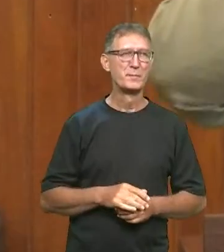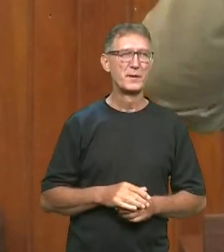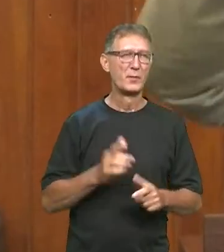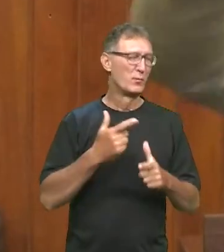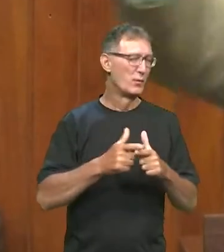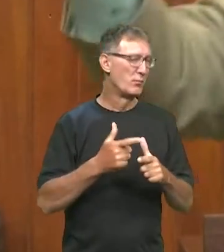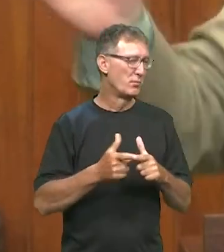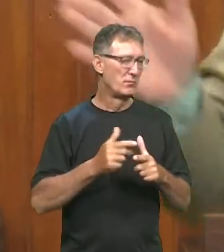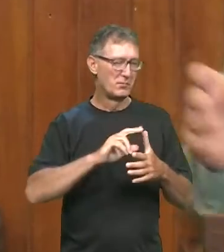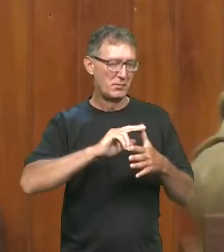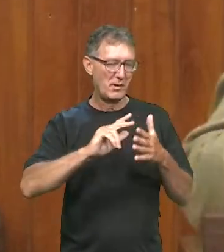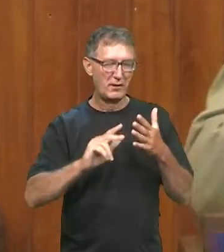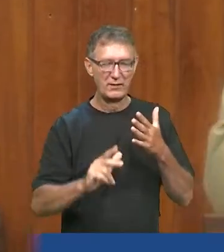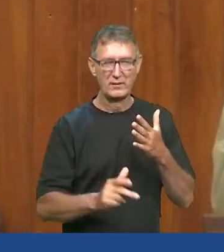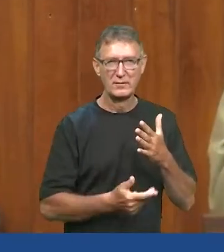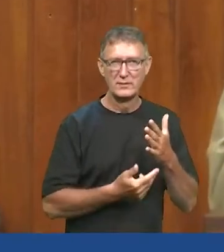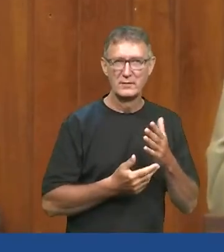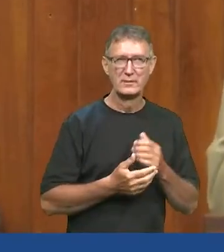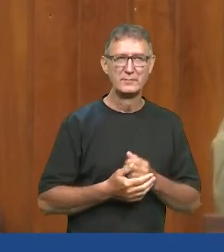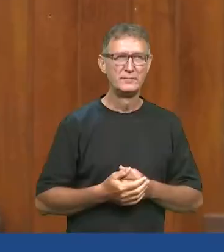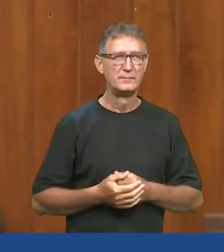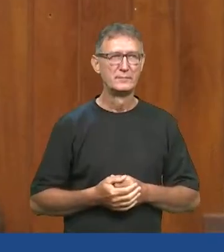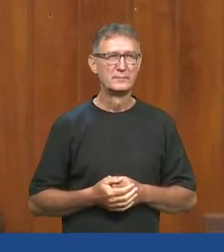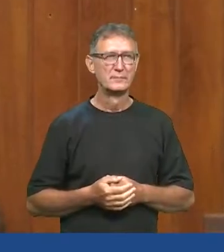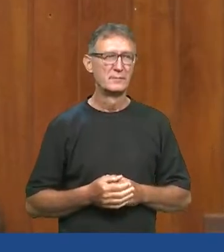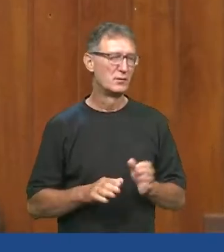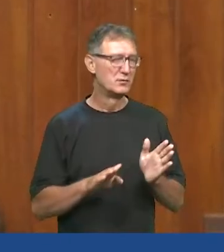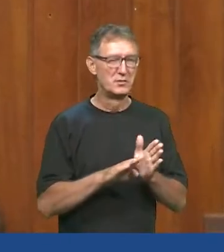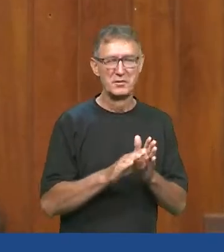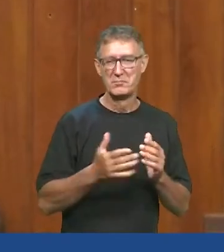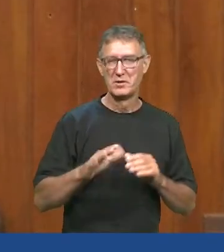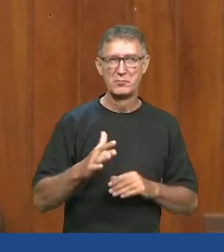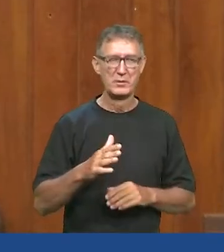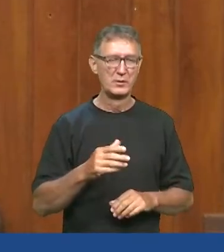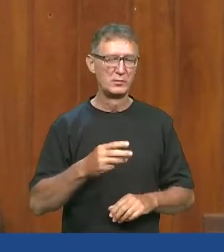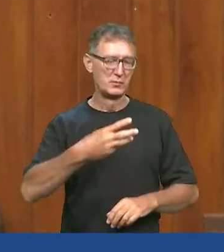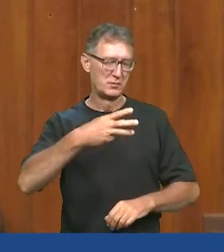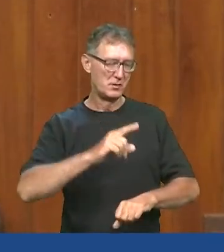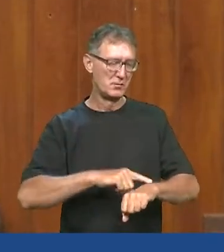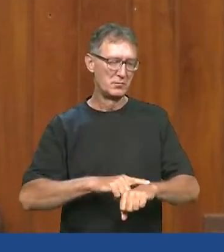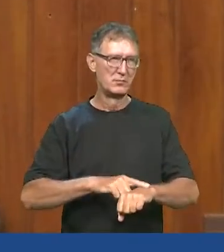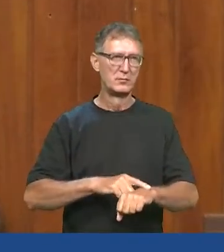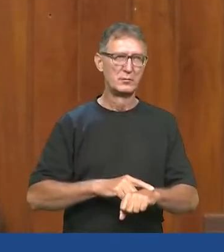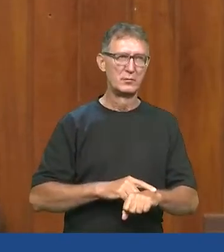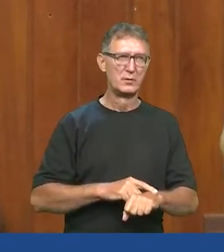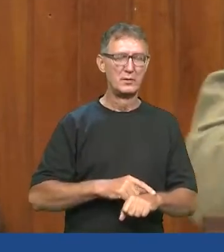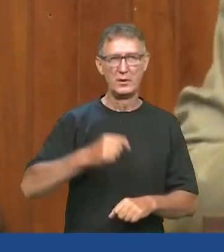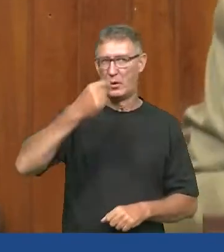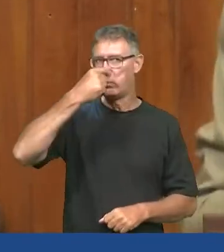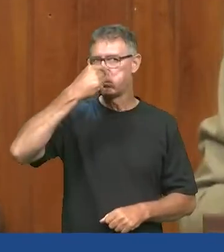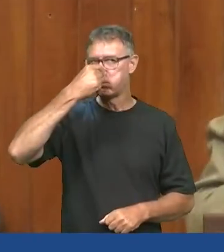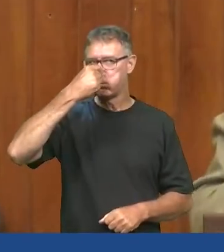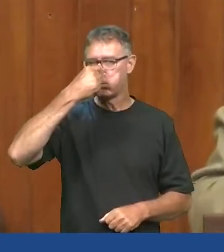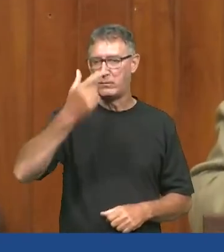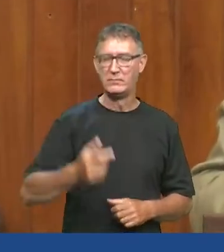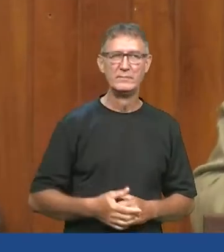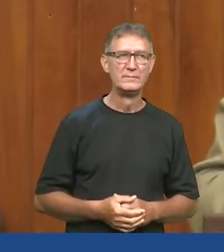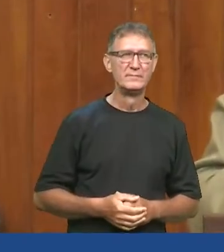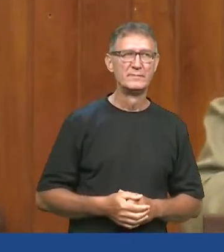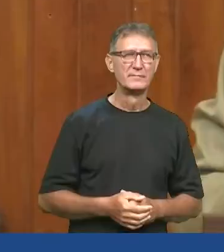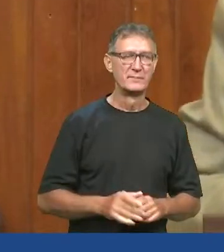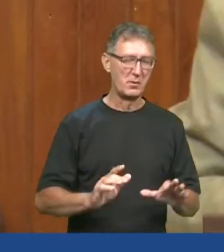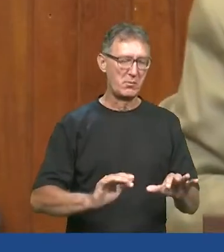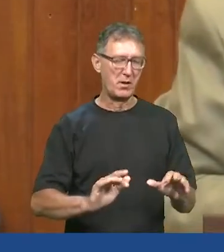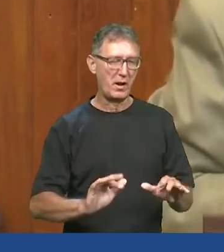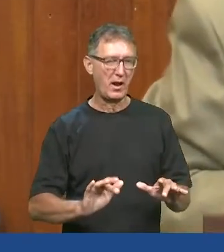problema de toda a espécie. E eu, olha, eu cheguei lá umas 3 horas da tarde, aquilo lotado, lotado. E aí, 2 escrivão